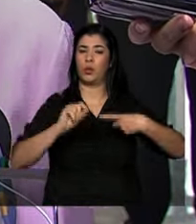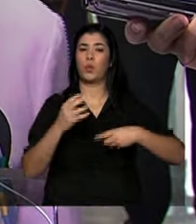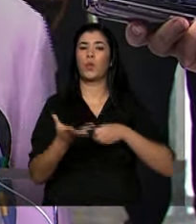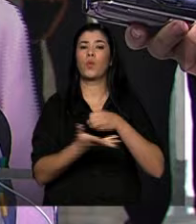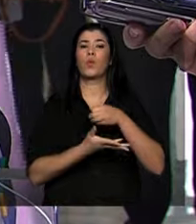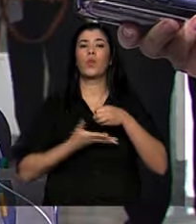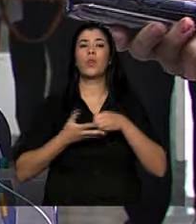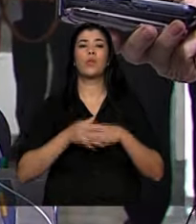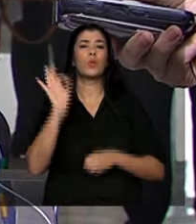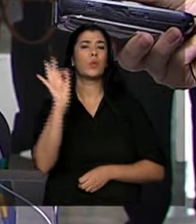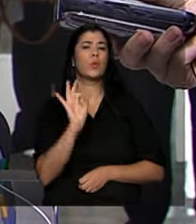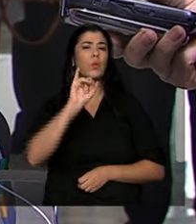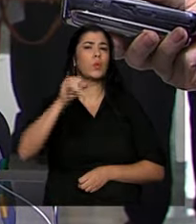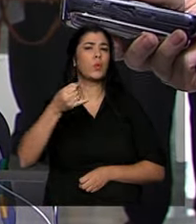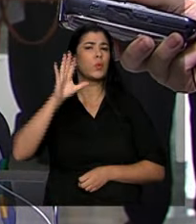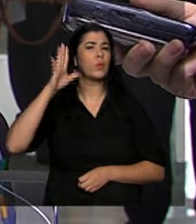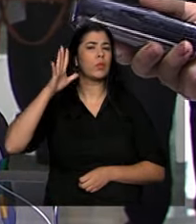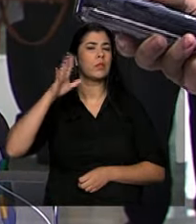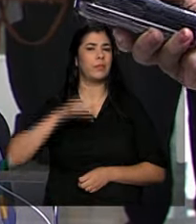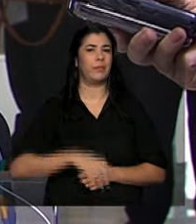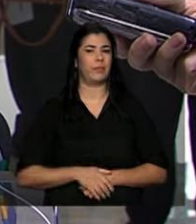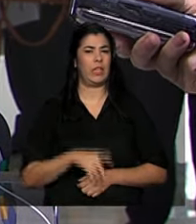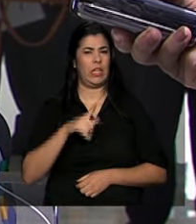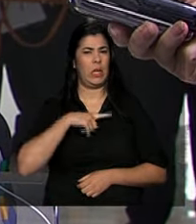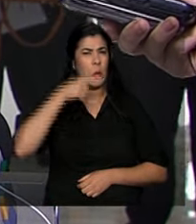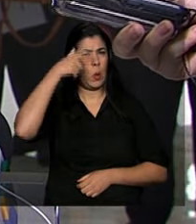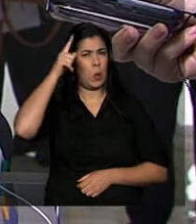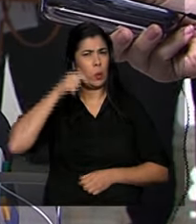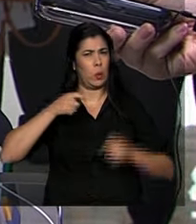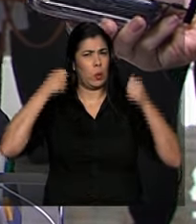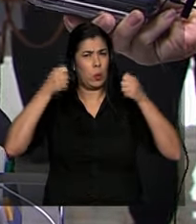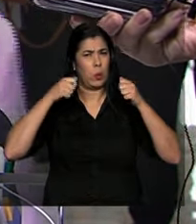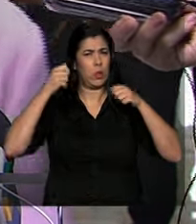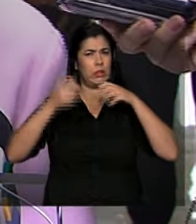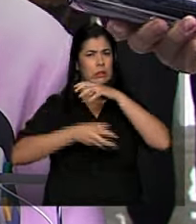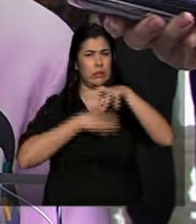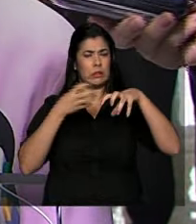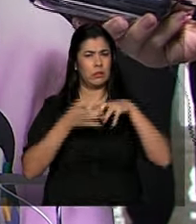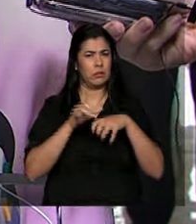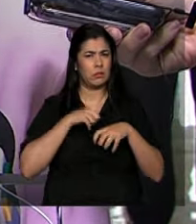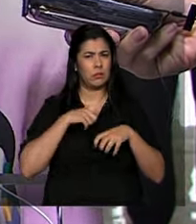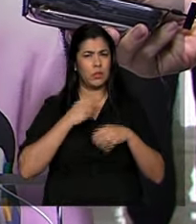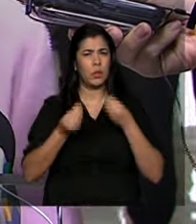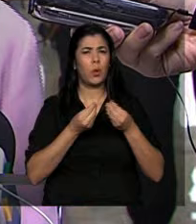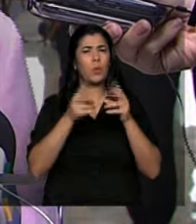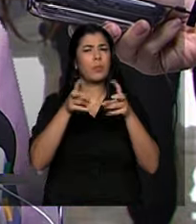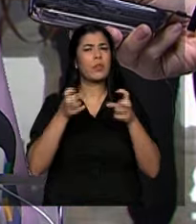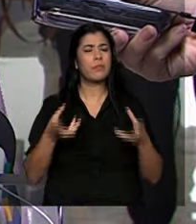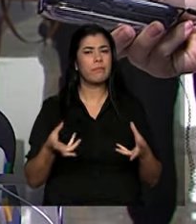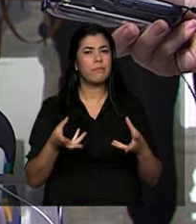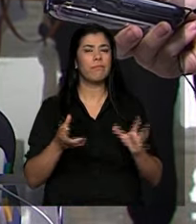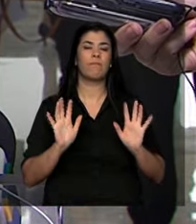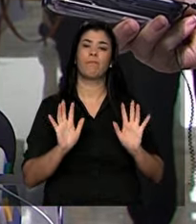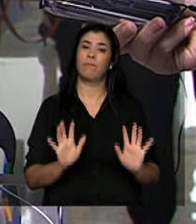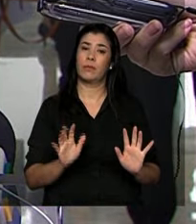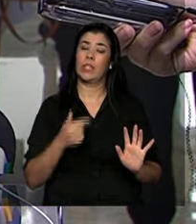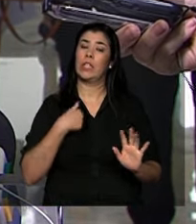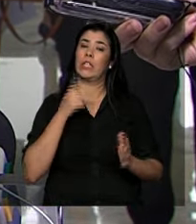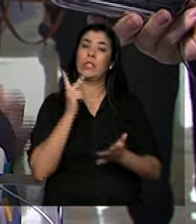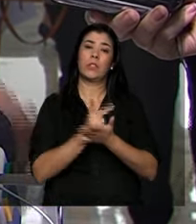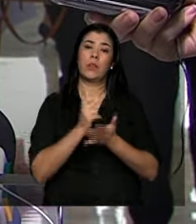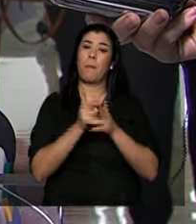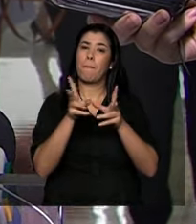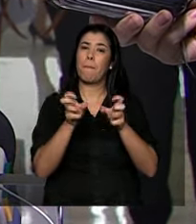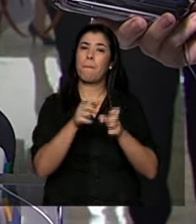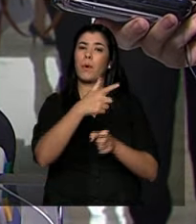de juros uma senhora em relação a 2009 da mesma forma como eu